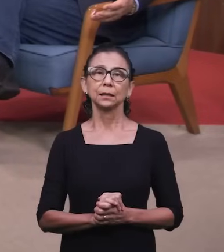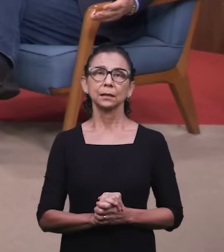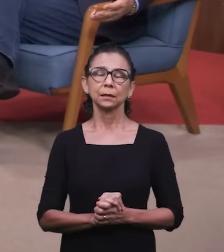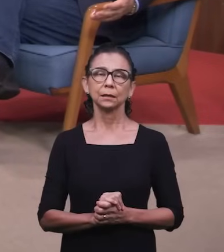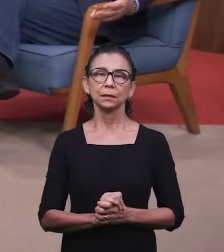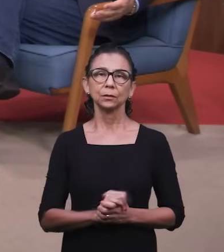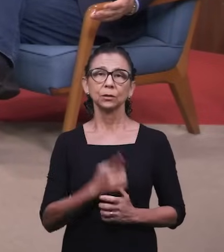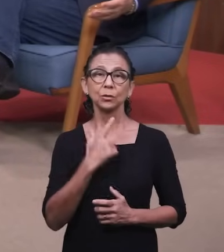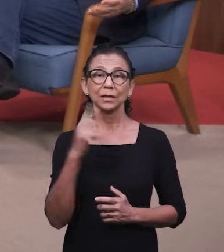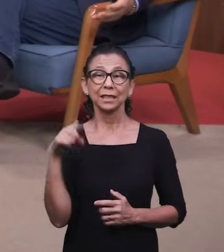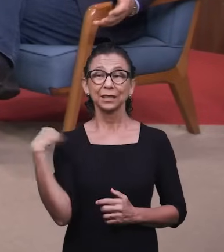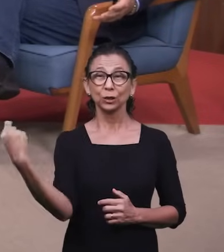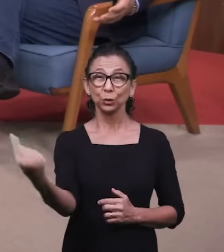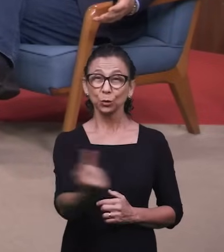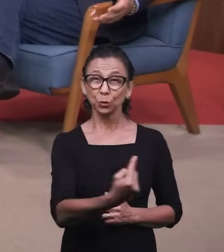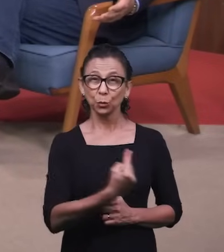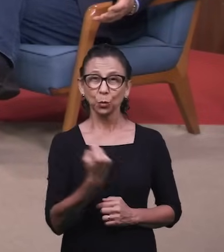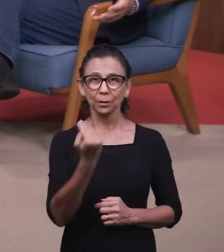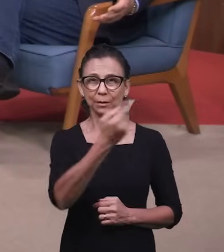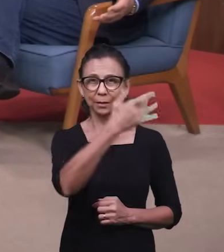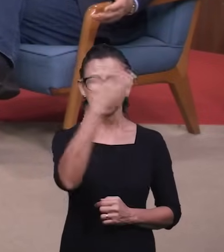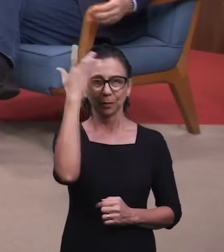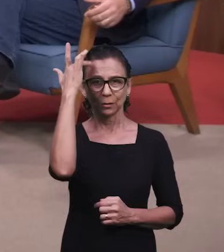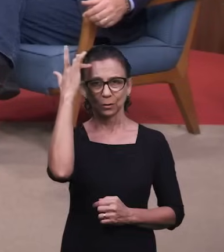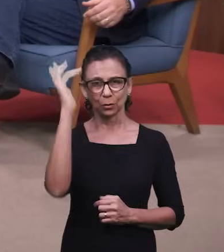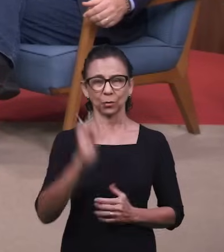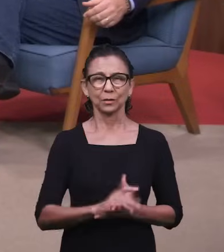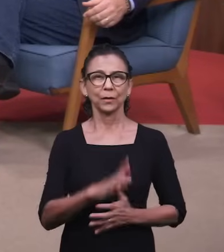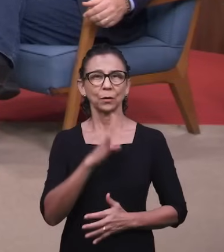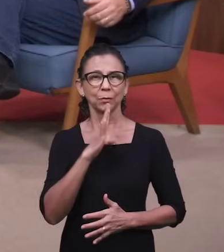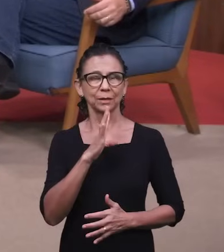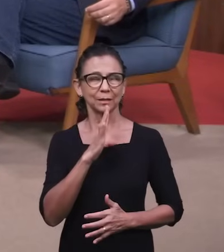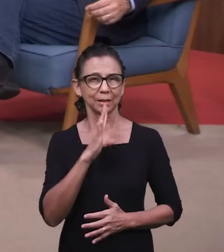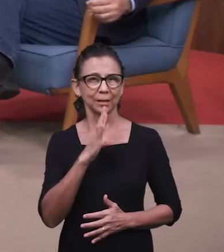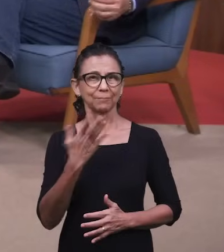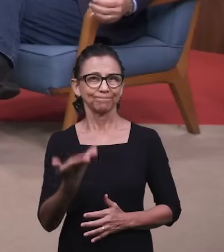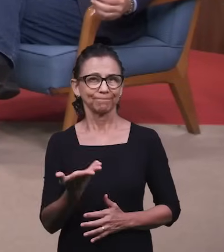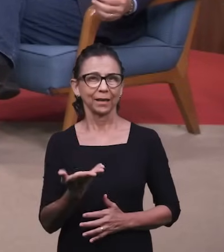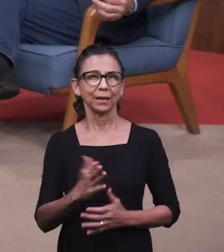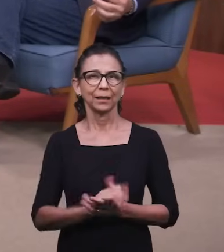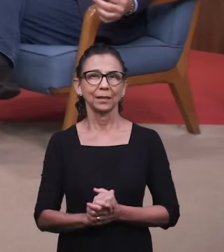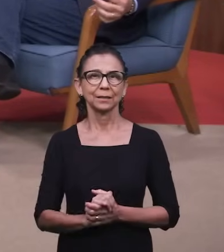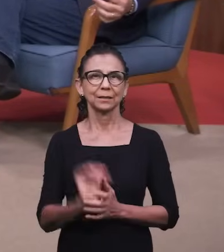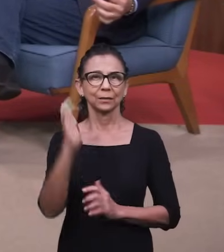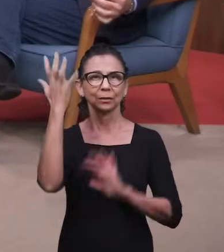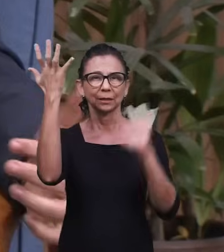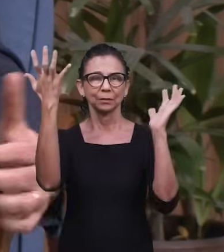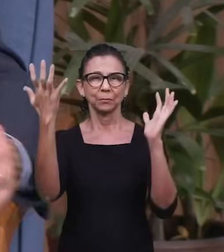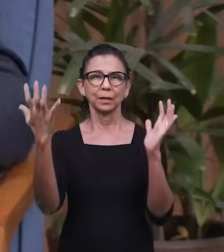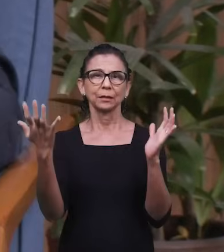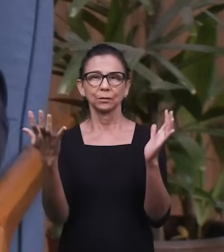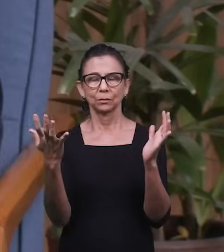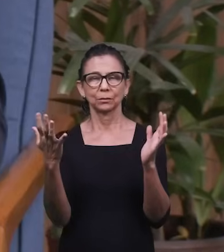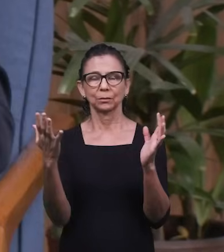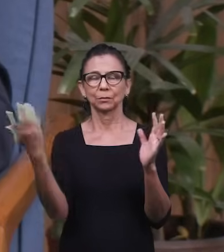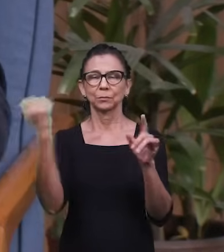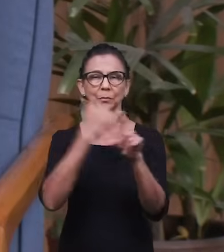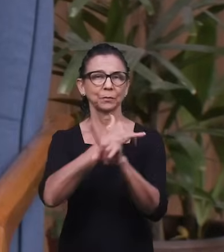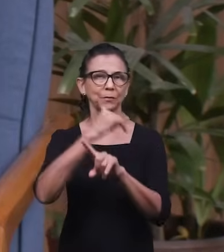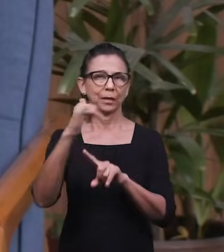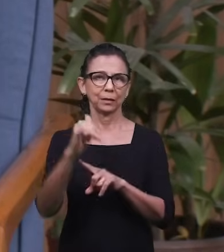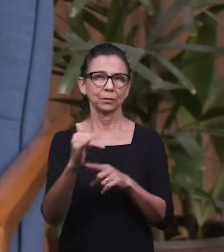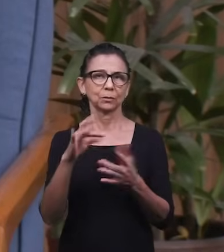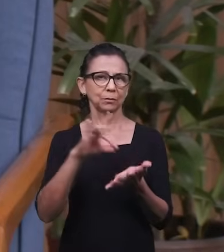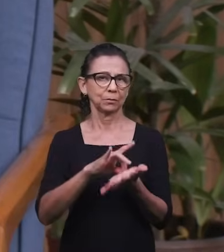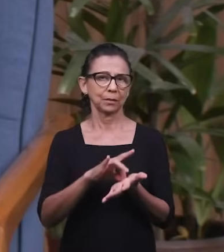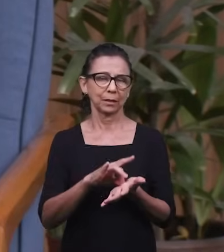isso. Né? Esse é o nosso papel como igreja, né? Transmitir isso. Mas aqui, quando a gente pega isso